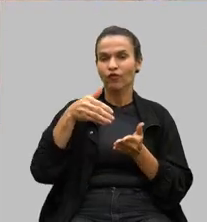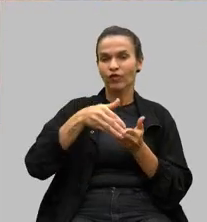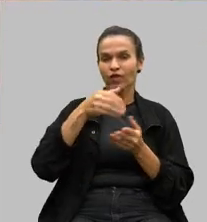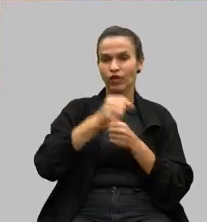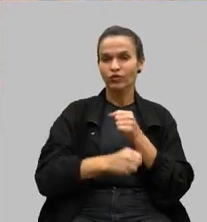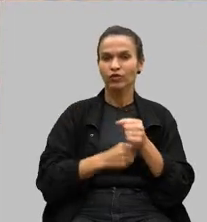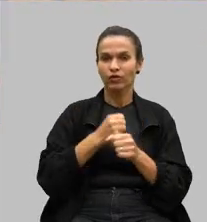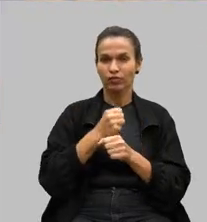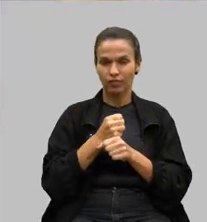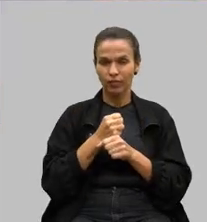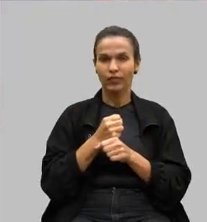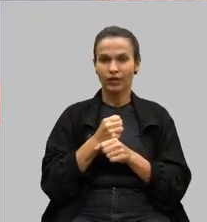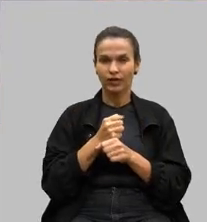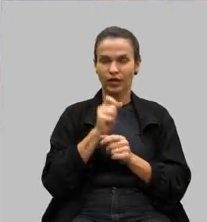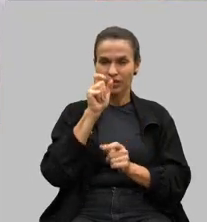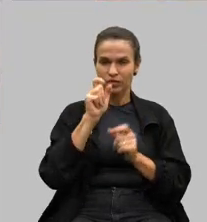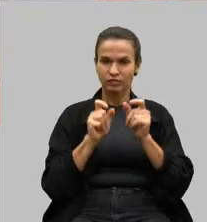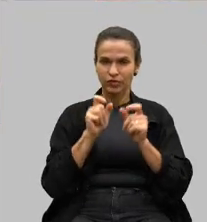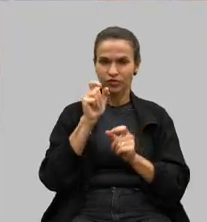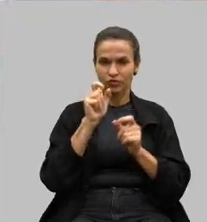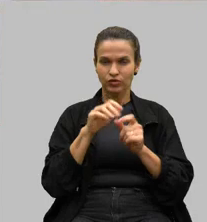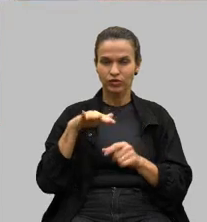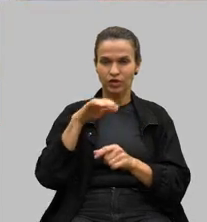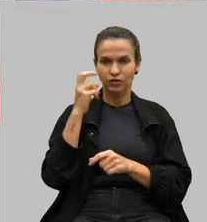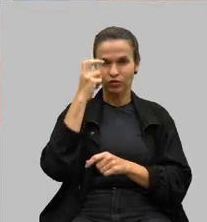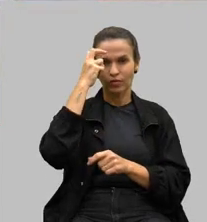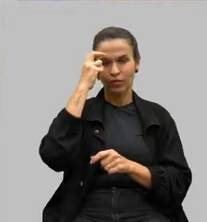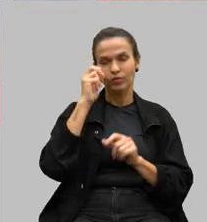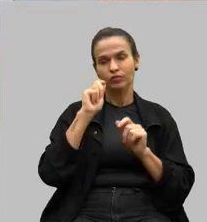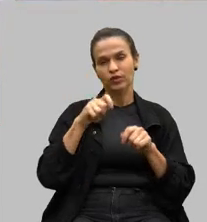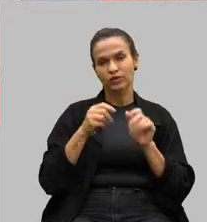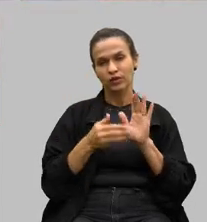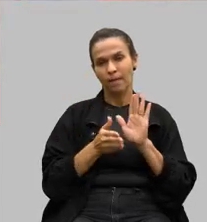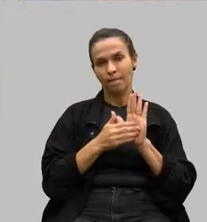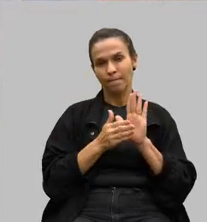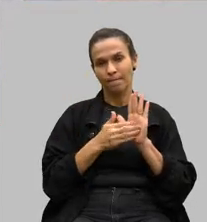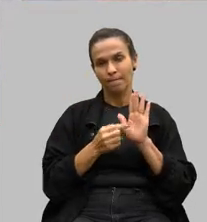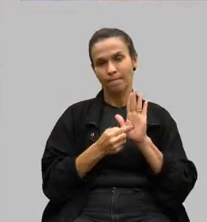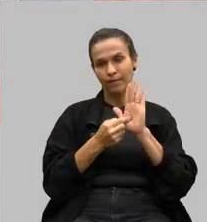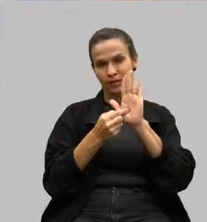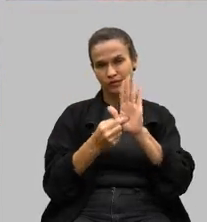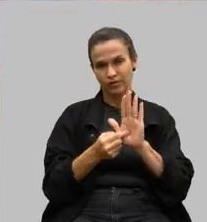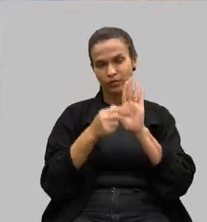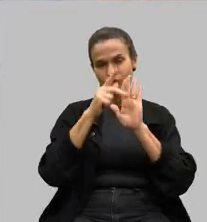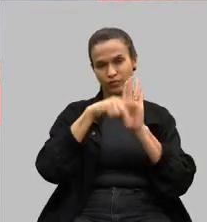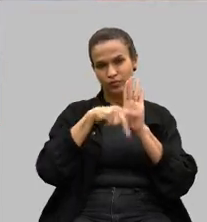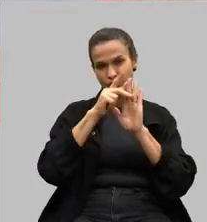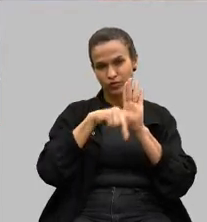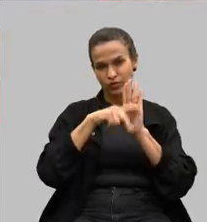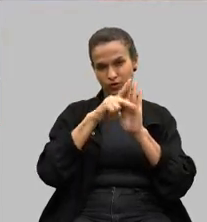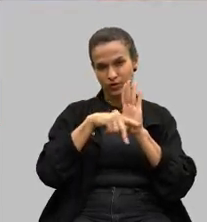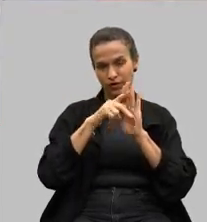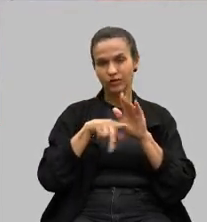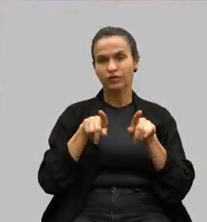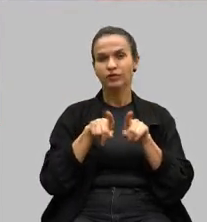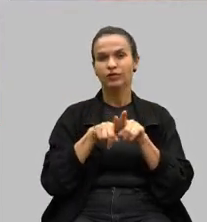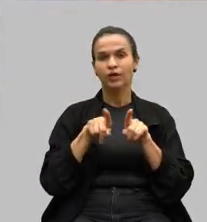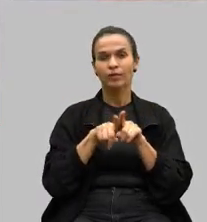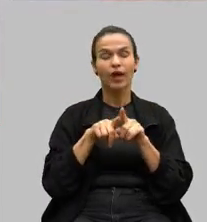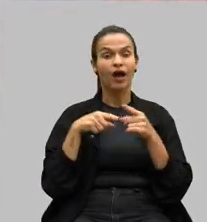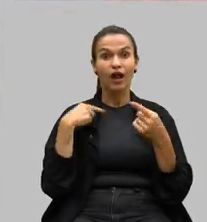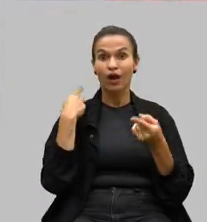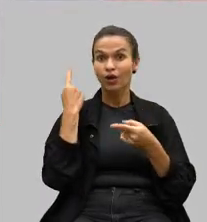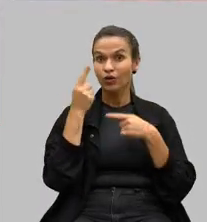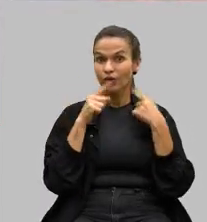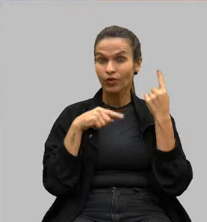Cultura pusessem apresentar seus suas propostas seus projetos depois a a loucura que